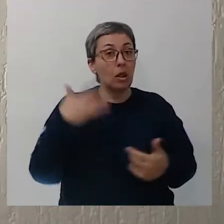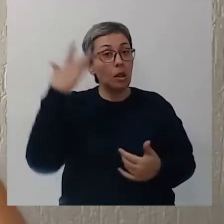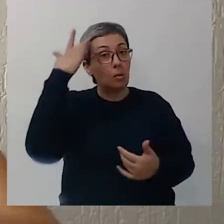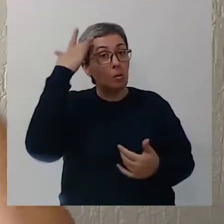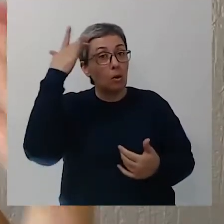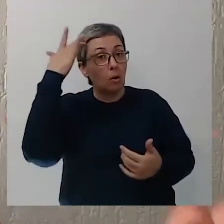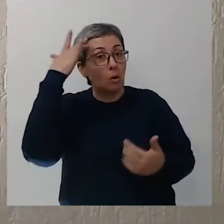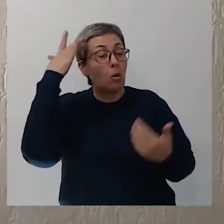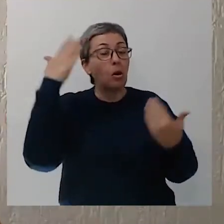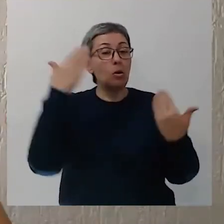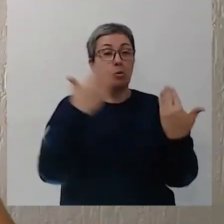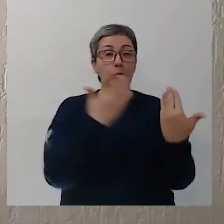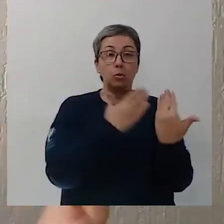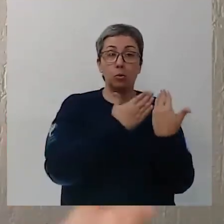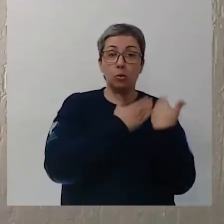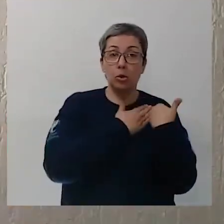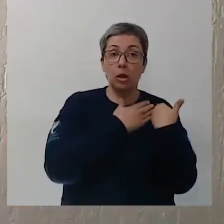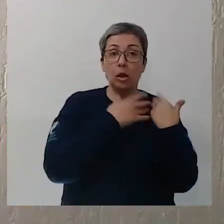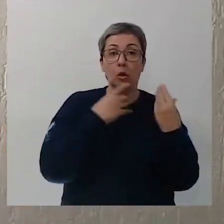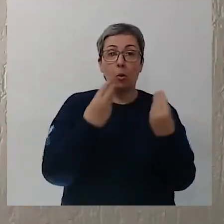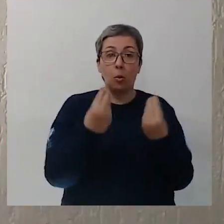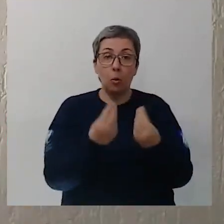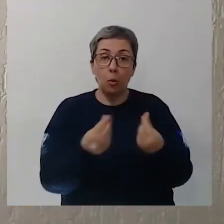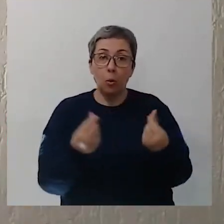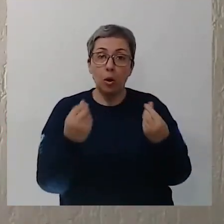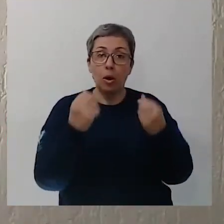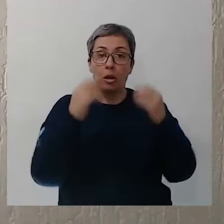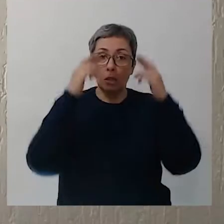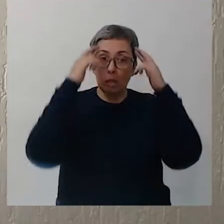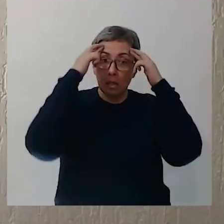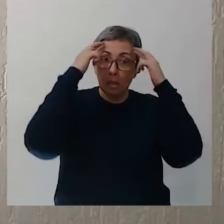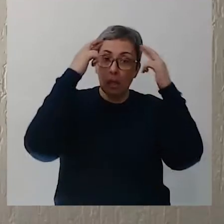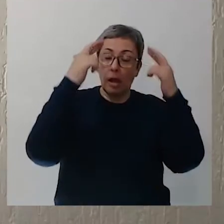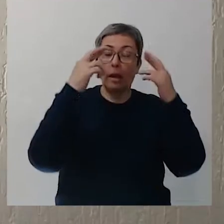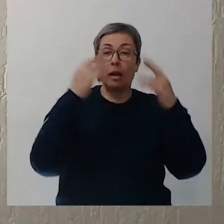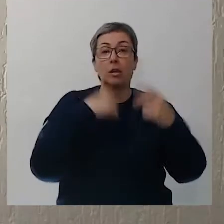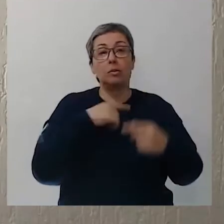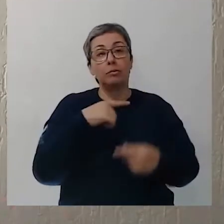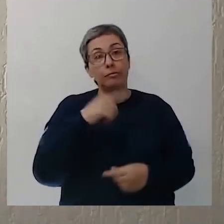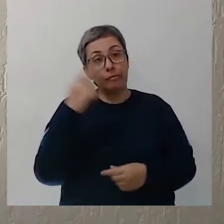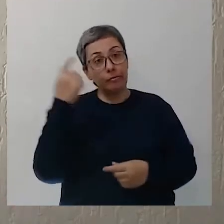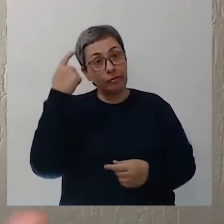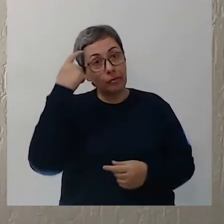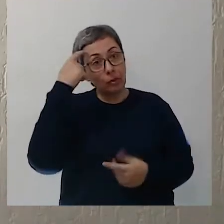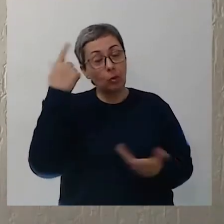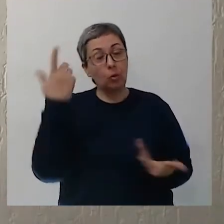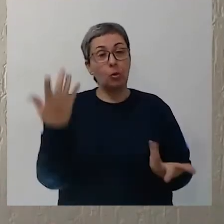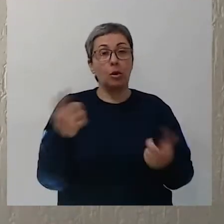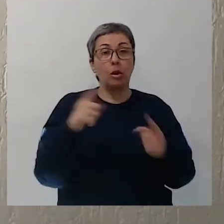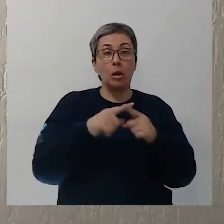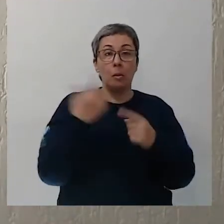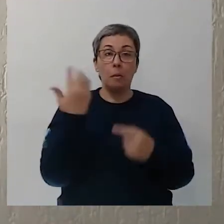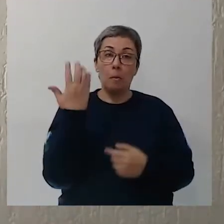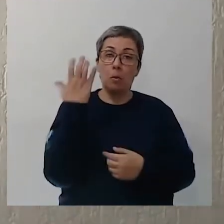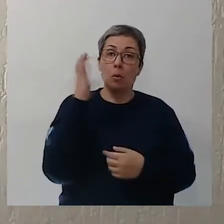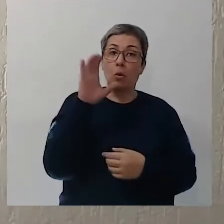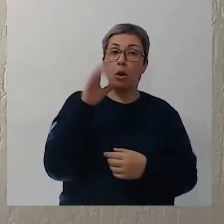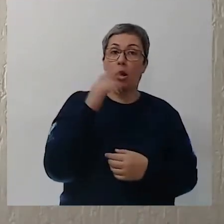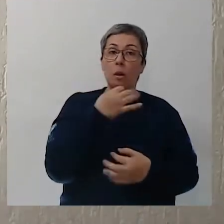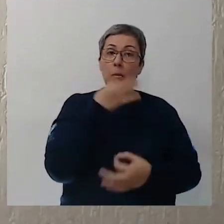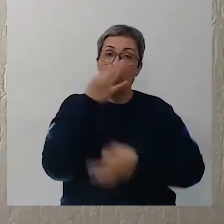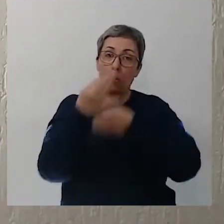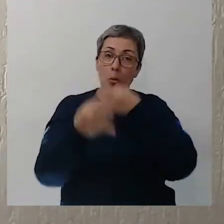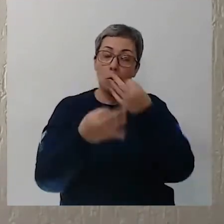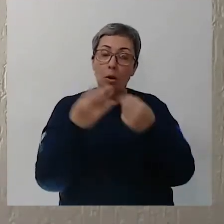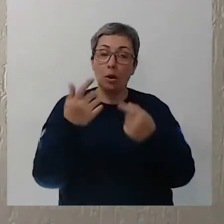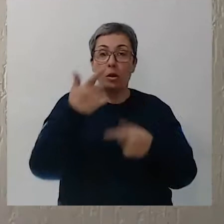Maturidade, responsabilidade, sensibilidade, respeito e bom senso ao postar e comentar, né, as coisas. Isso eu vou repetir